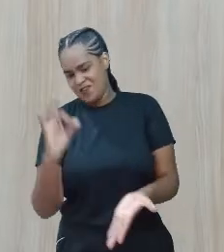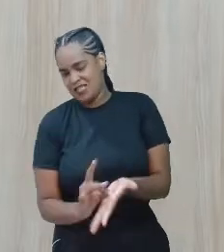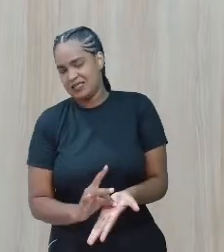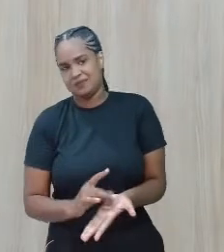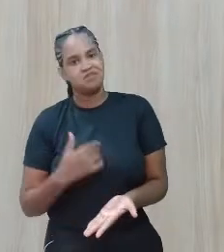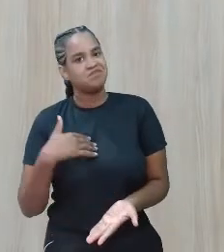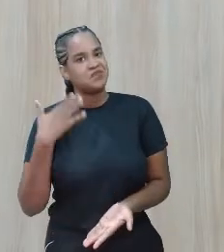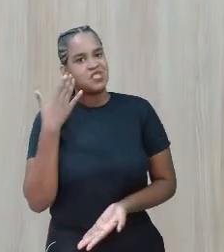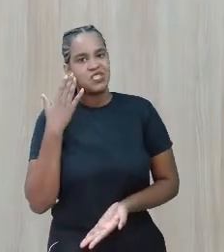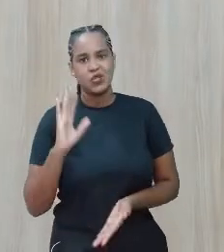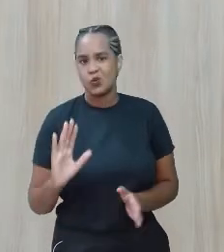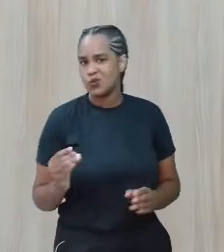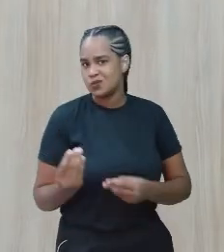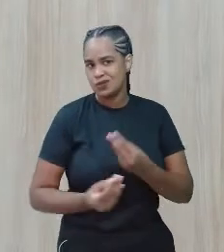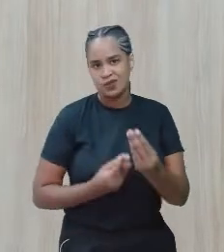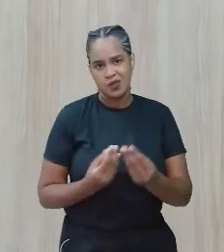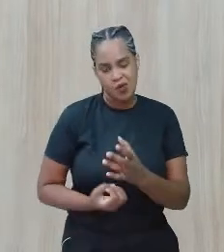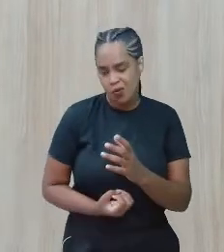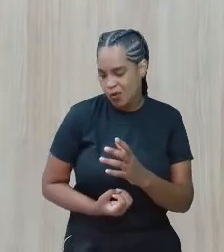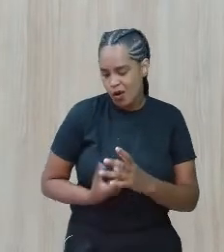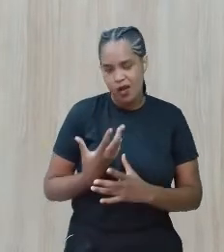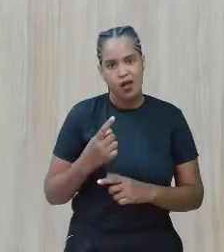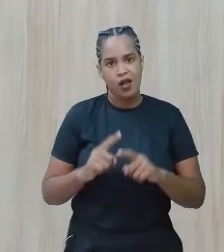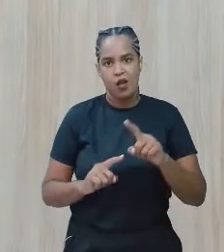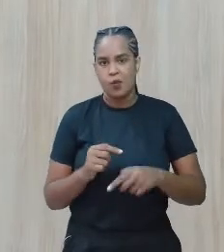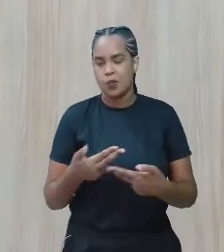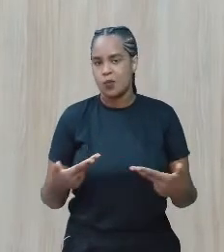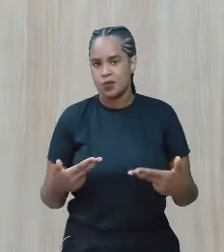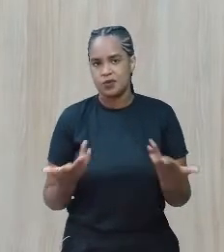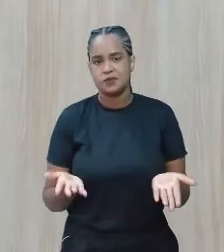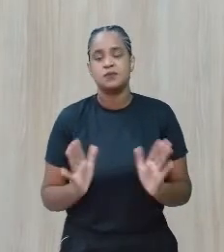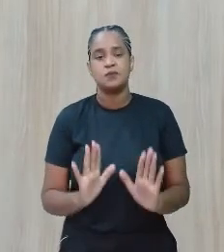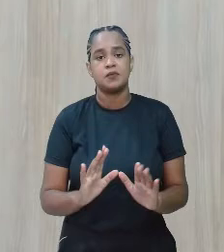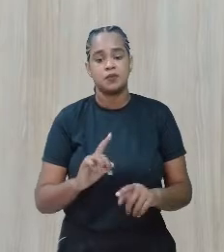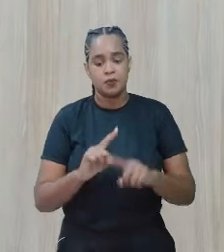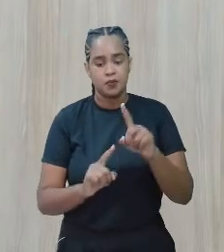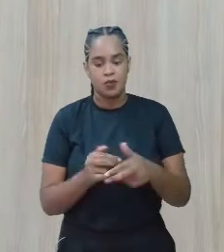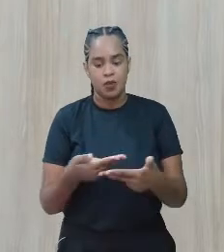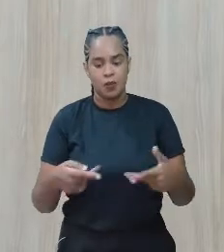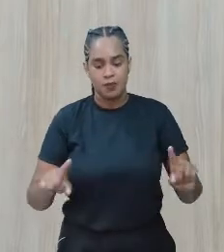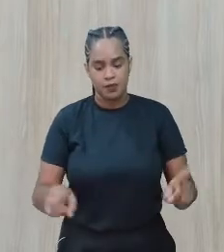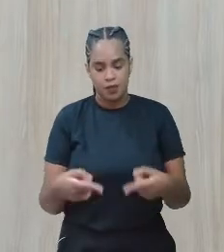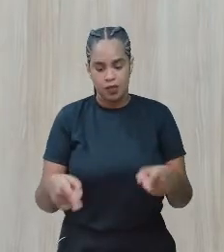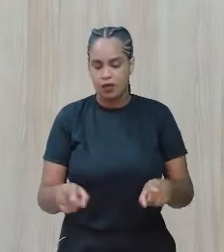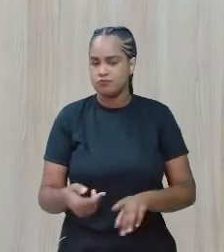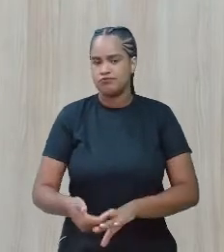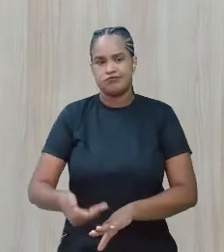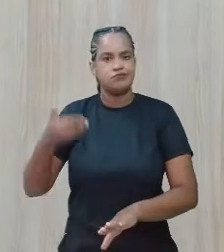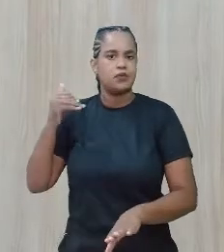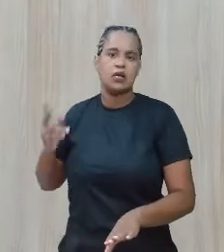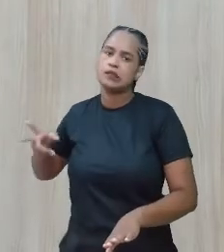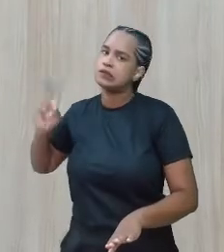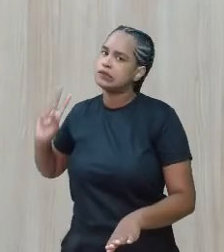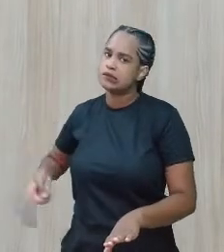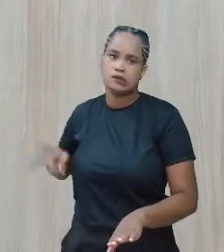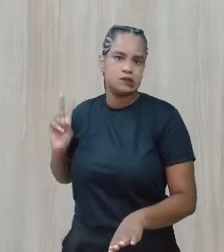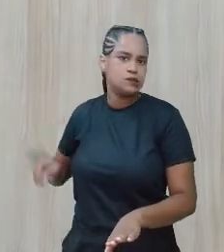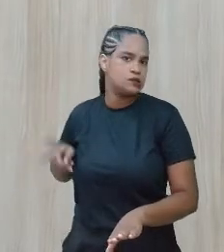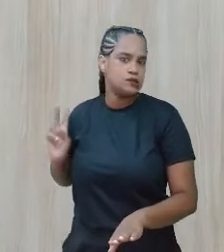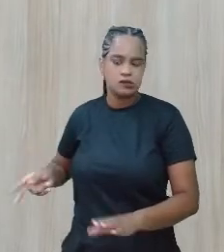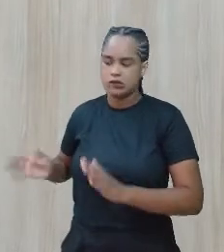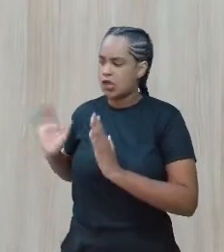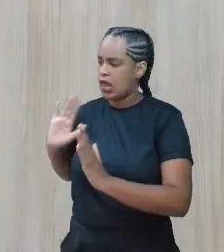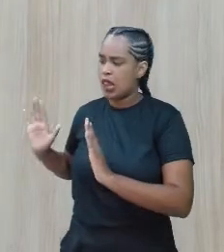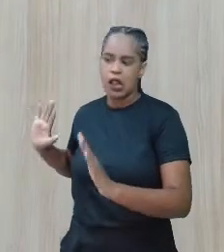exatamente como tudo aconteceu. O que a gente sabe é que os instrumentos musicais existem desde sempre, desde a pré-história,